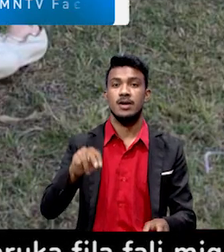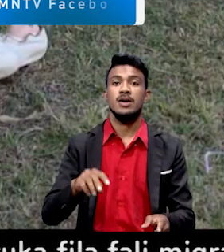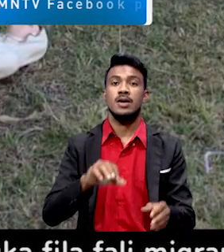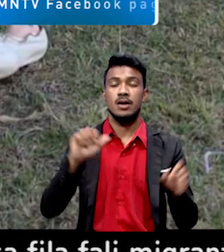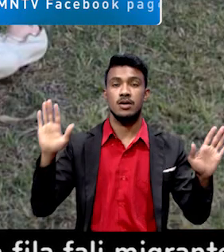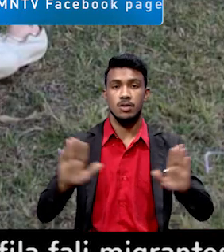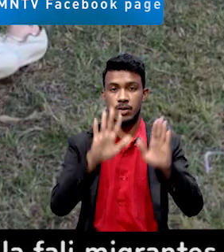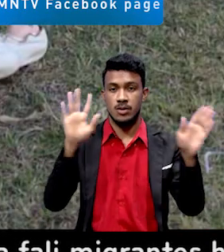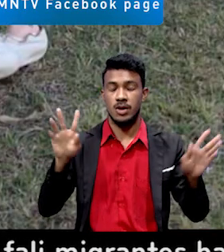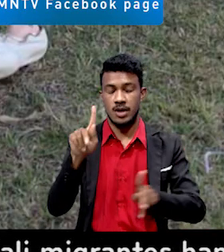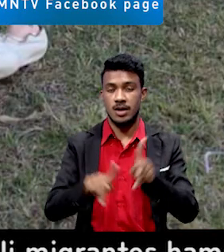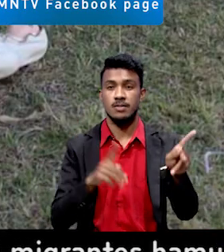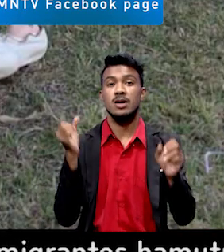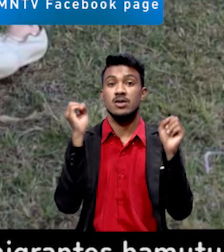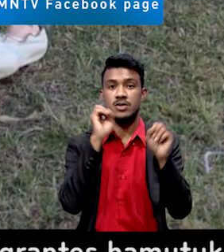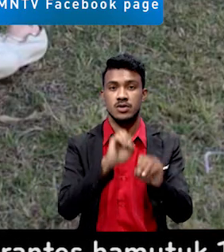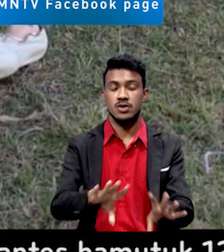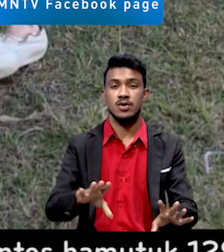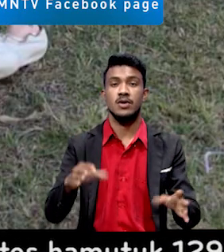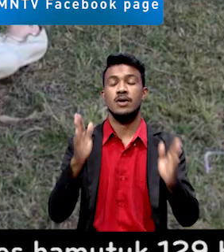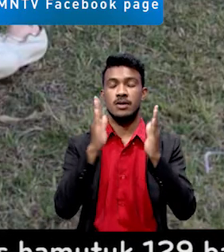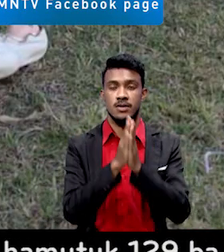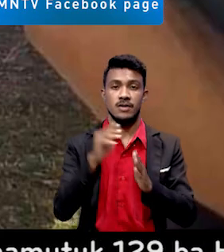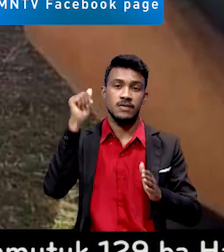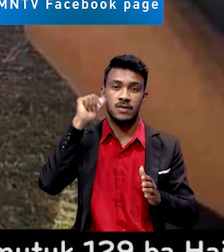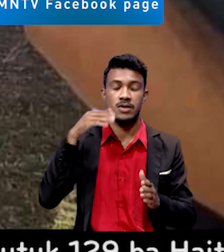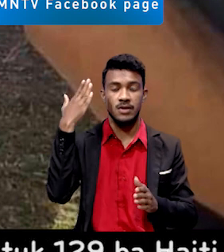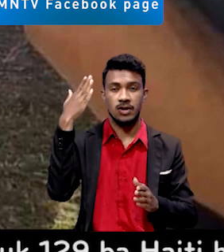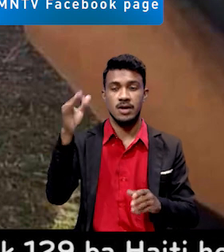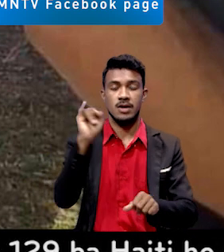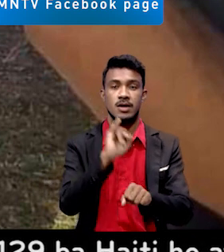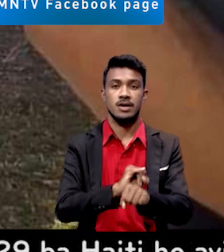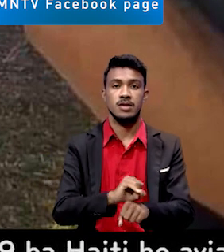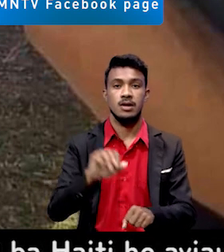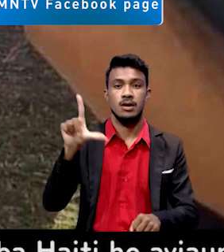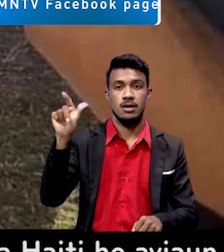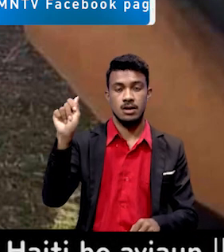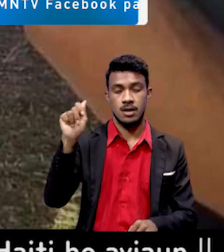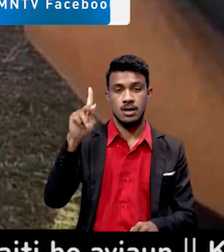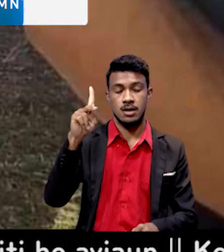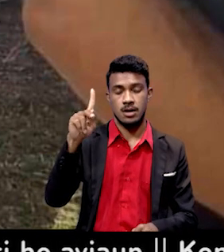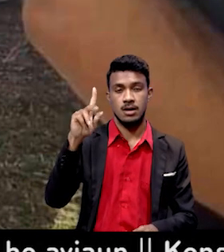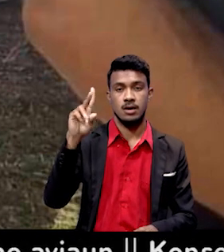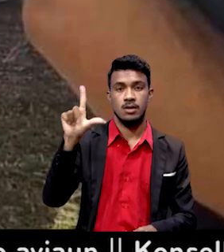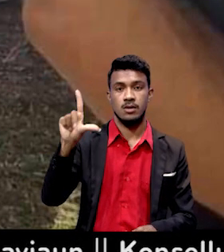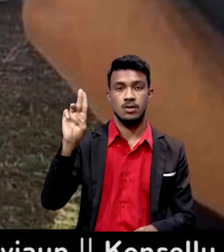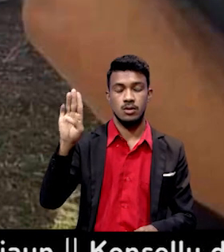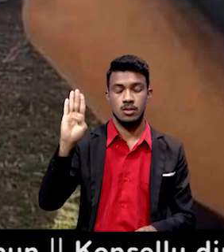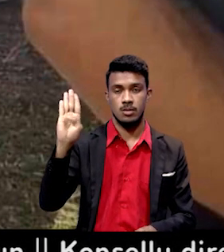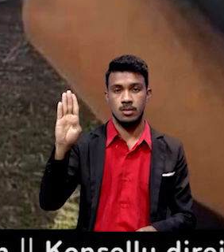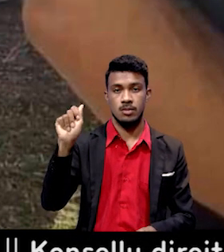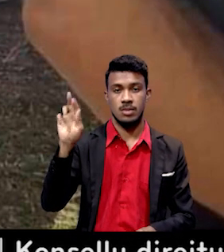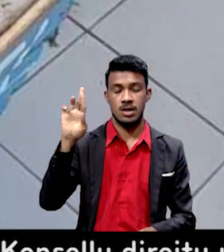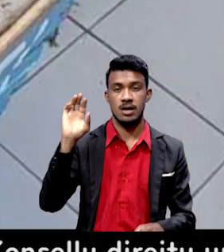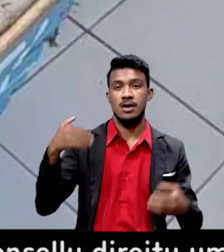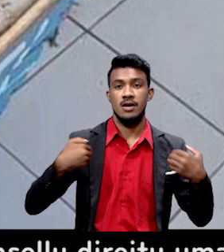Massué estátua na infeto e a capela posto administrativo La Clubar. Caso de Massué estátua na infeto e a capela La Clubar, né? Acontece a